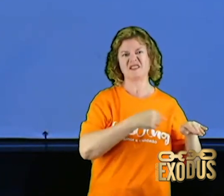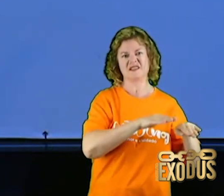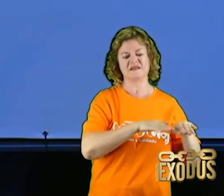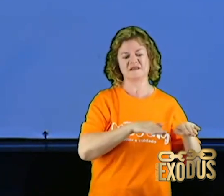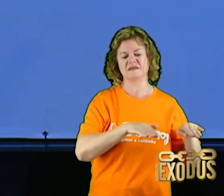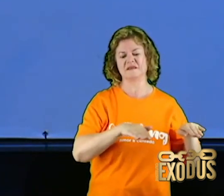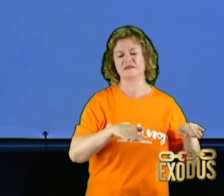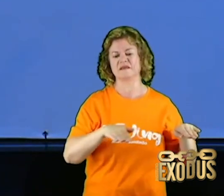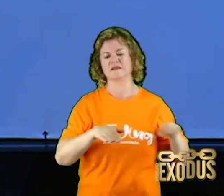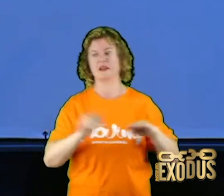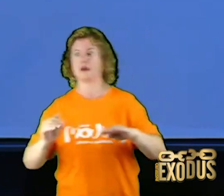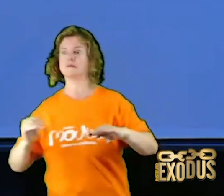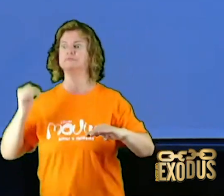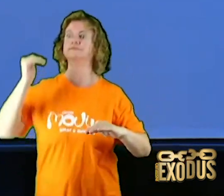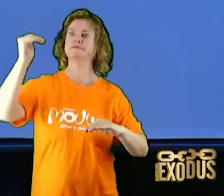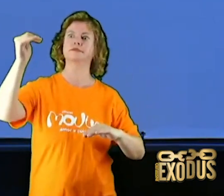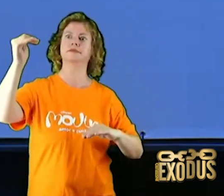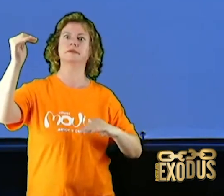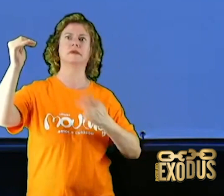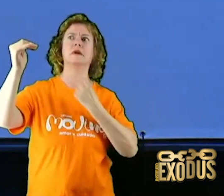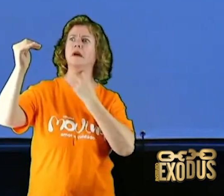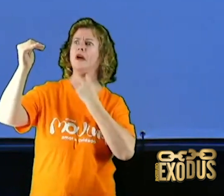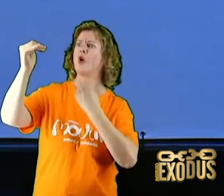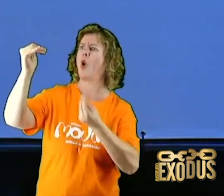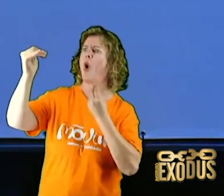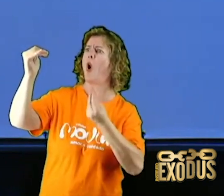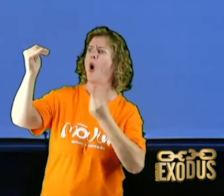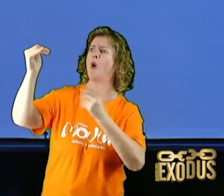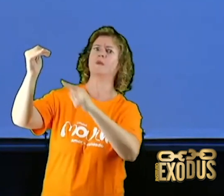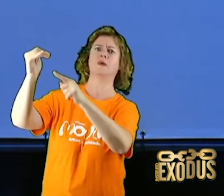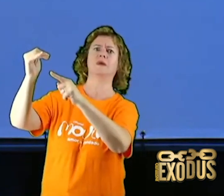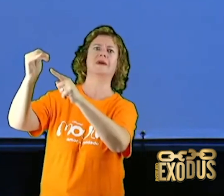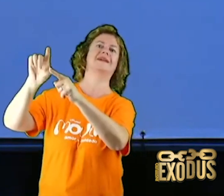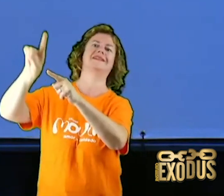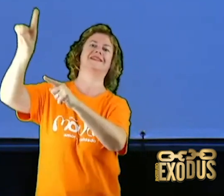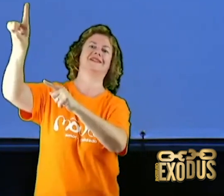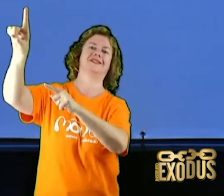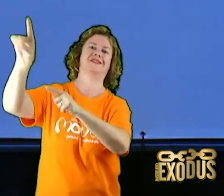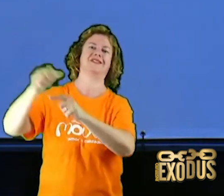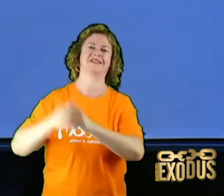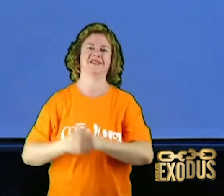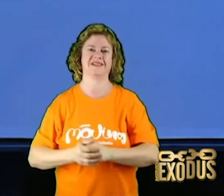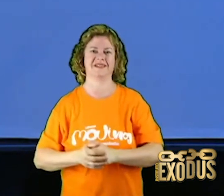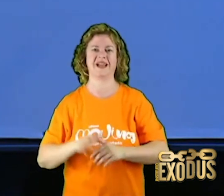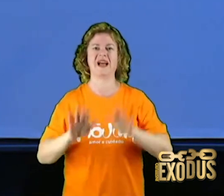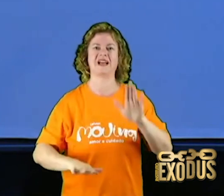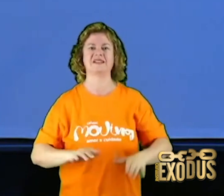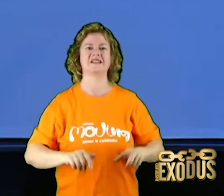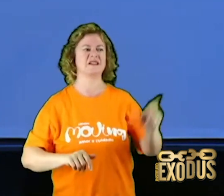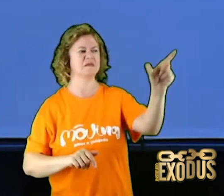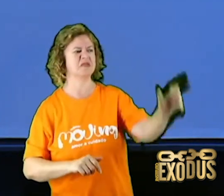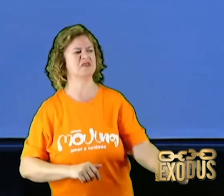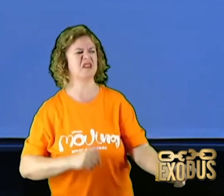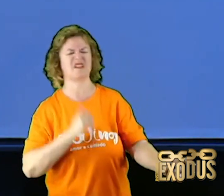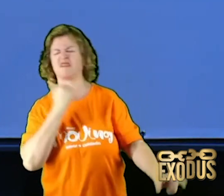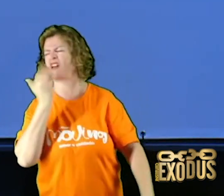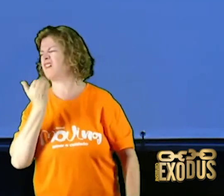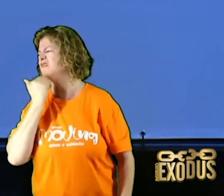Porque o ditado diz, pau que nasce torto, morre torto. Mas Jesus desentorta tudo.